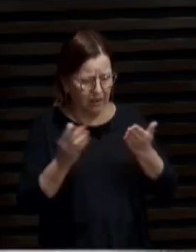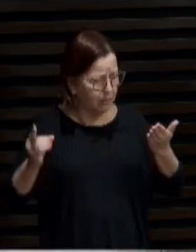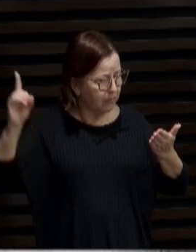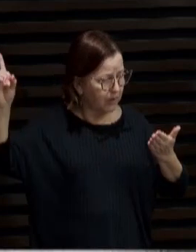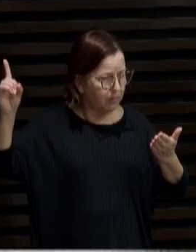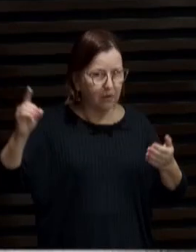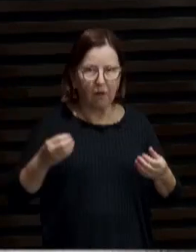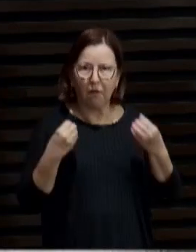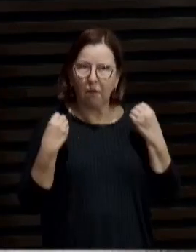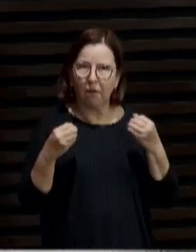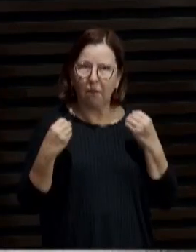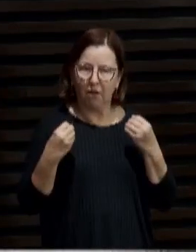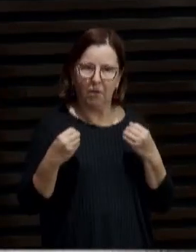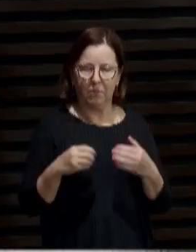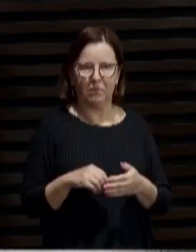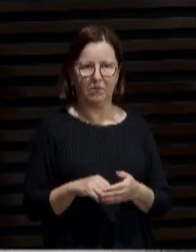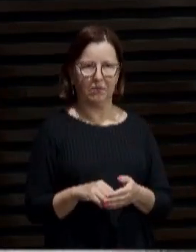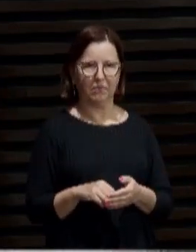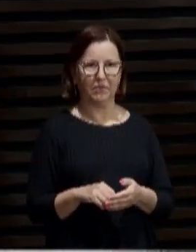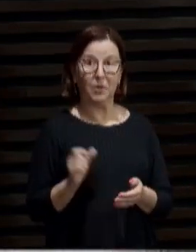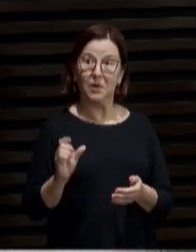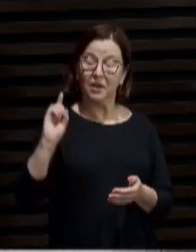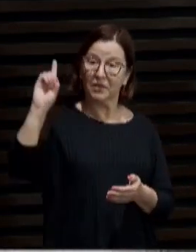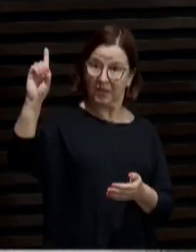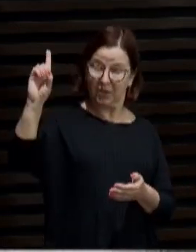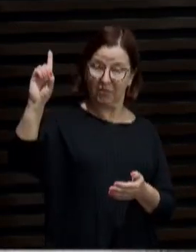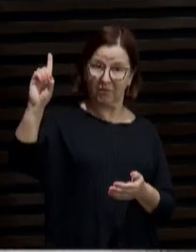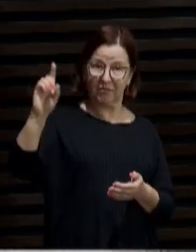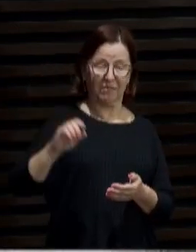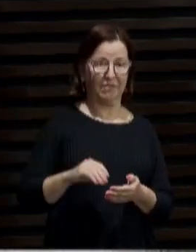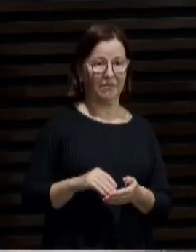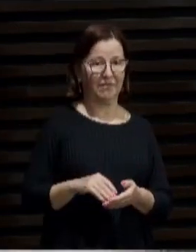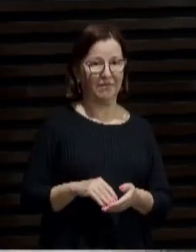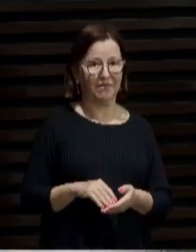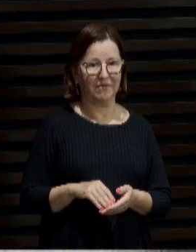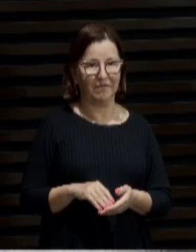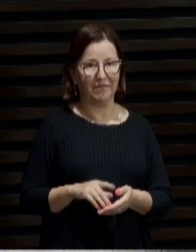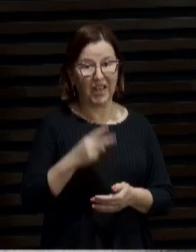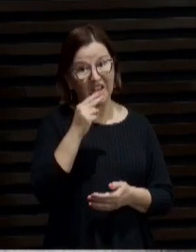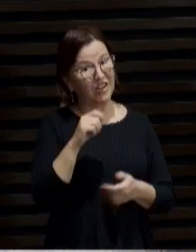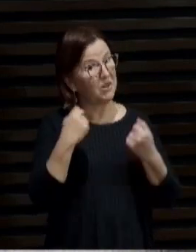de nós sem a palavra de Deus, meu irmão? Nem precisa ler a Bíblia.